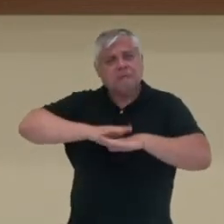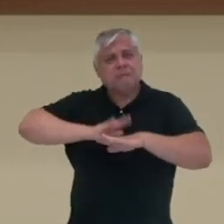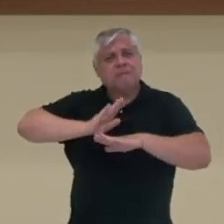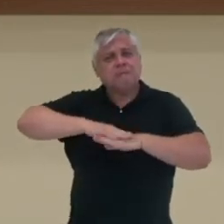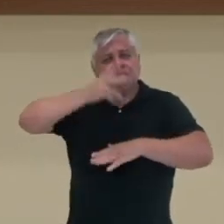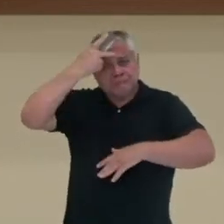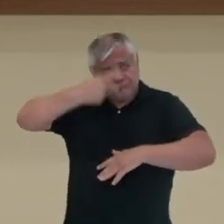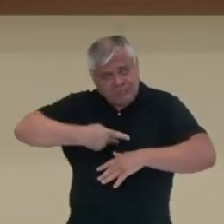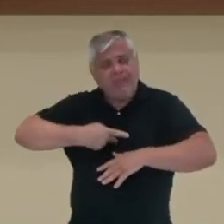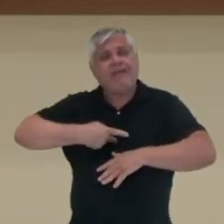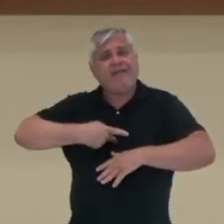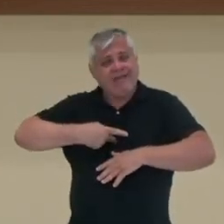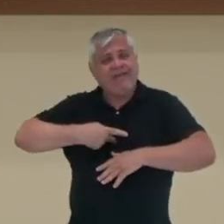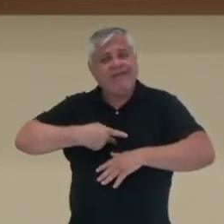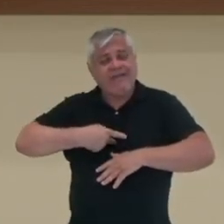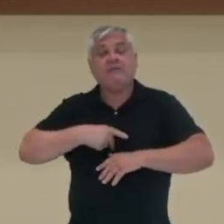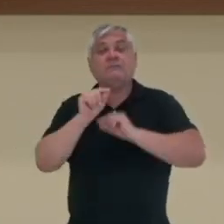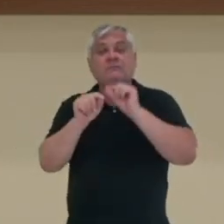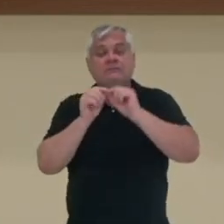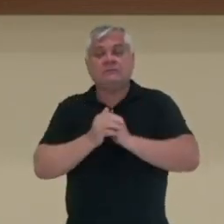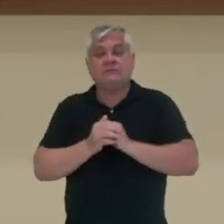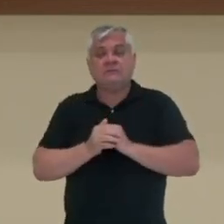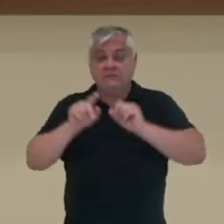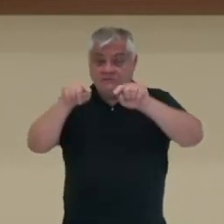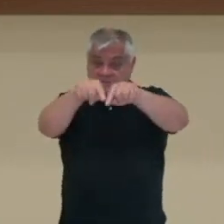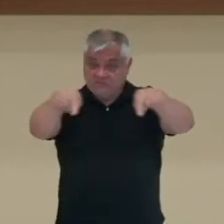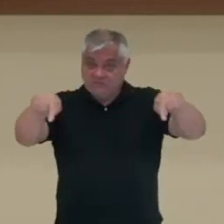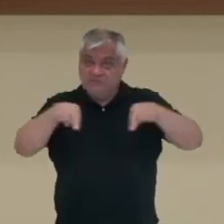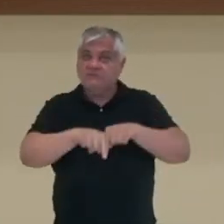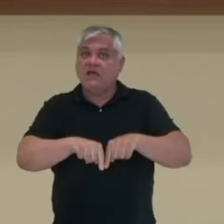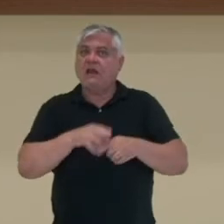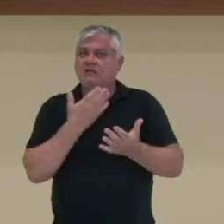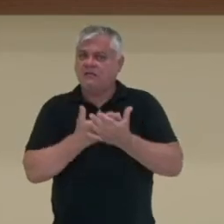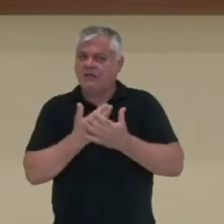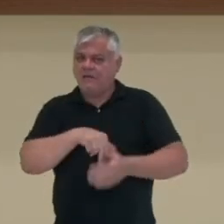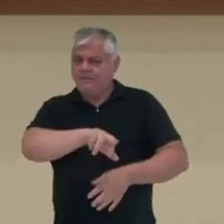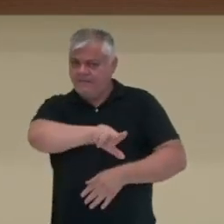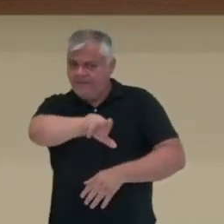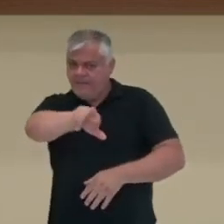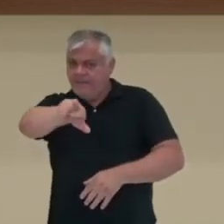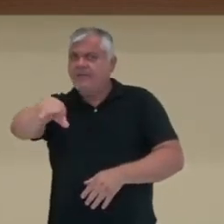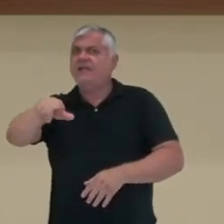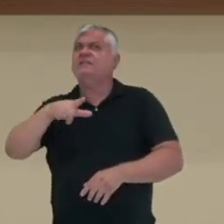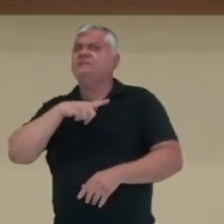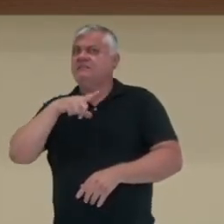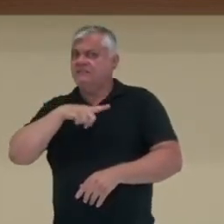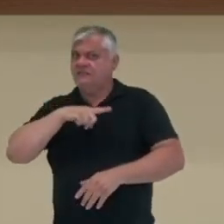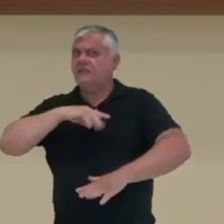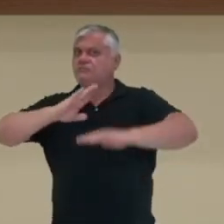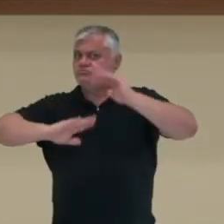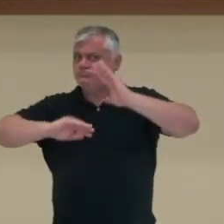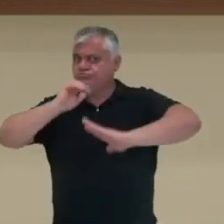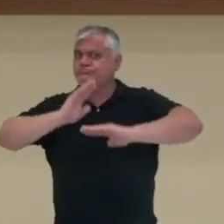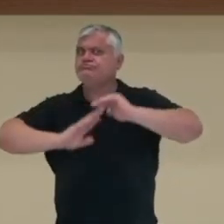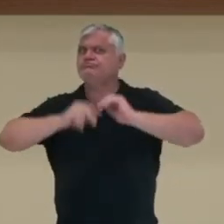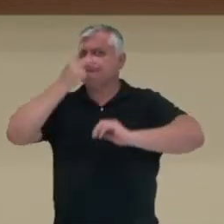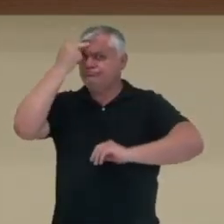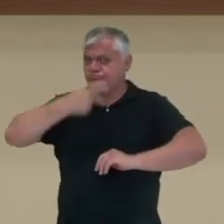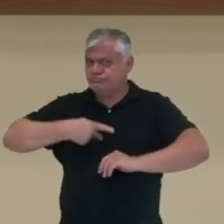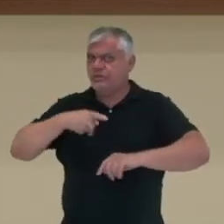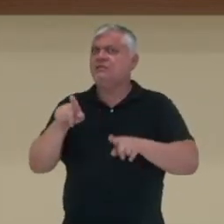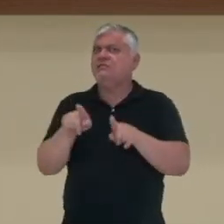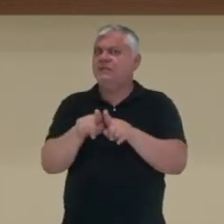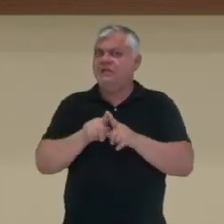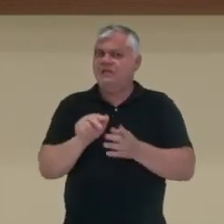artista autodidata. E, por exemplo, na sala de aula, nós temos muitos artistas autodidatas. Muitos alunos que gostam